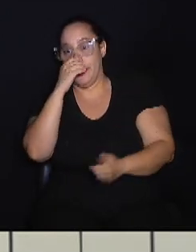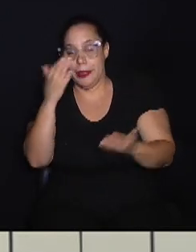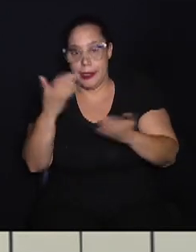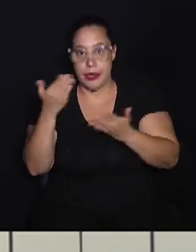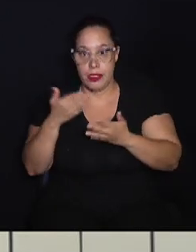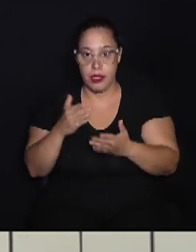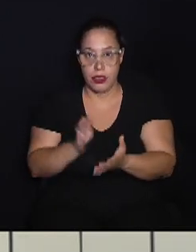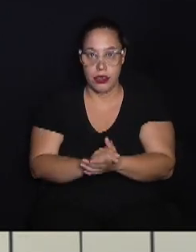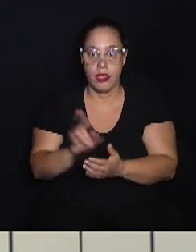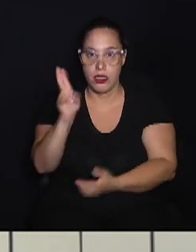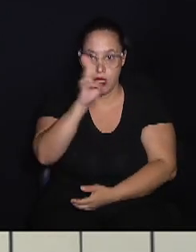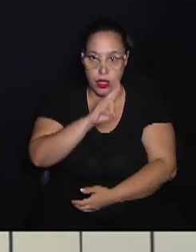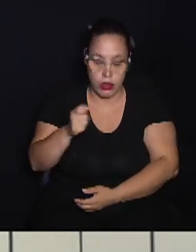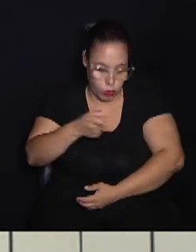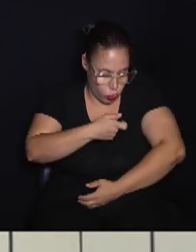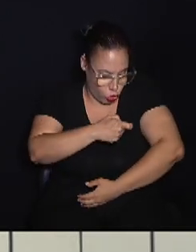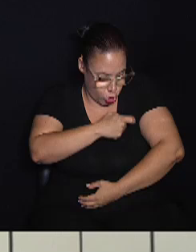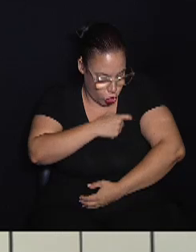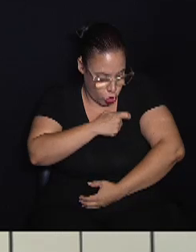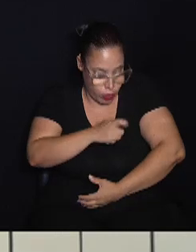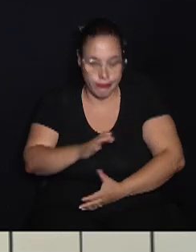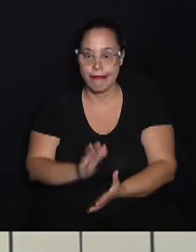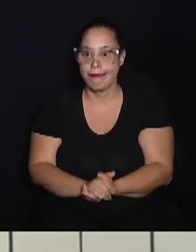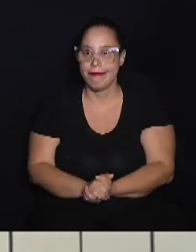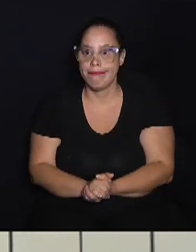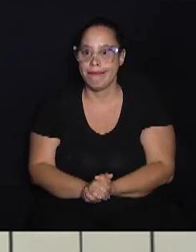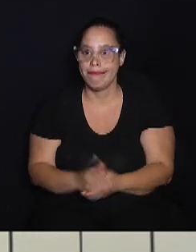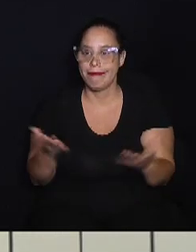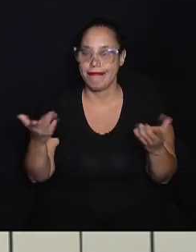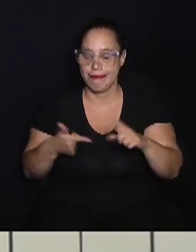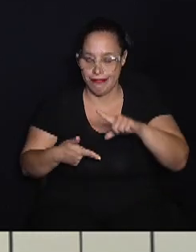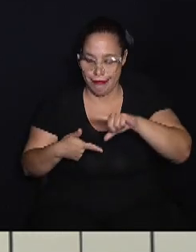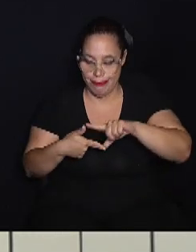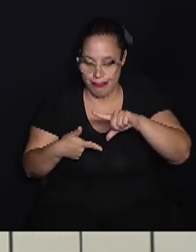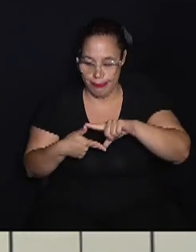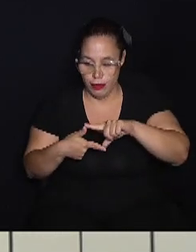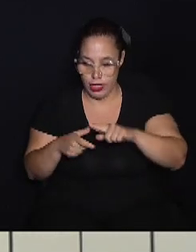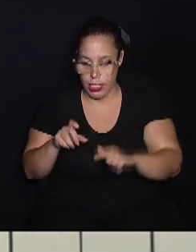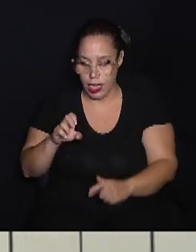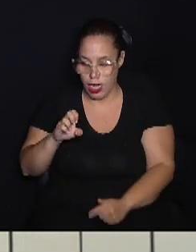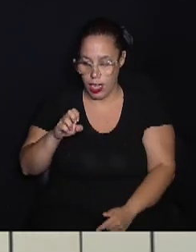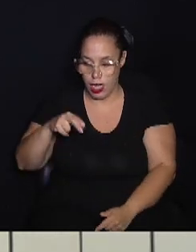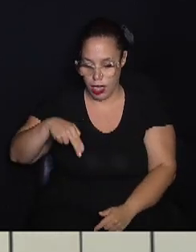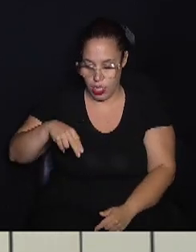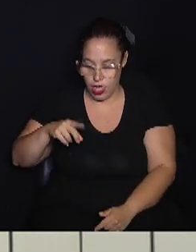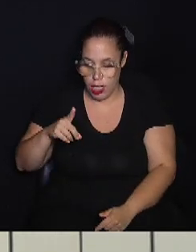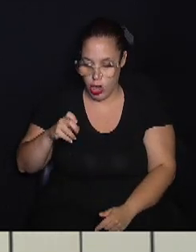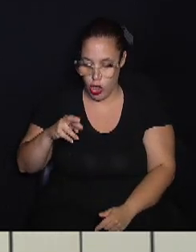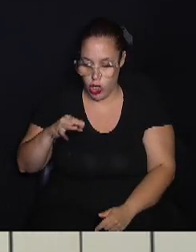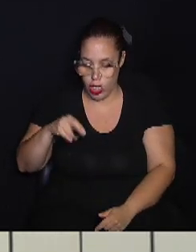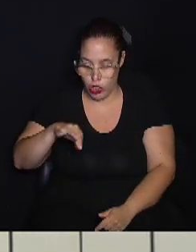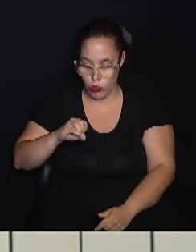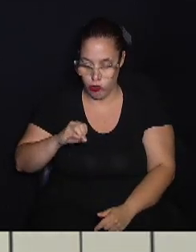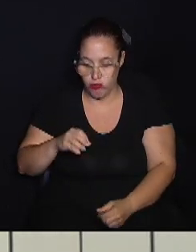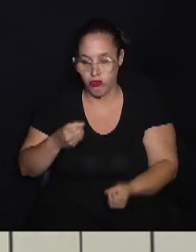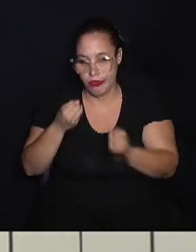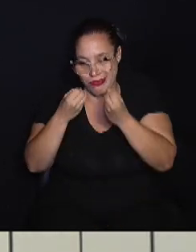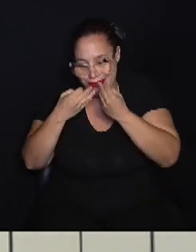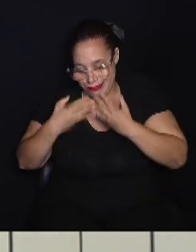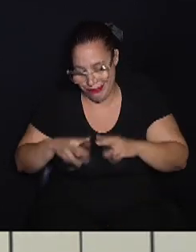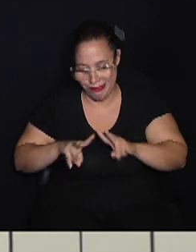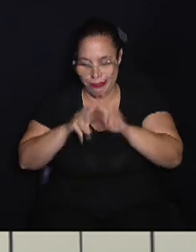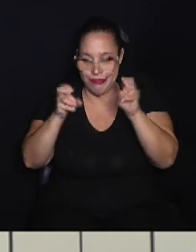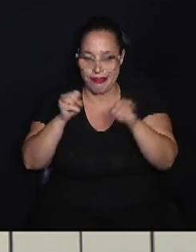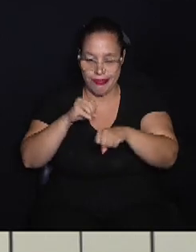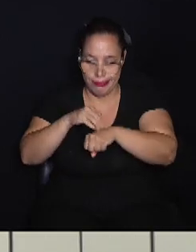criança utilizar o desodorante no quadro de hoje um endocrinologista explica tudo sobre este assunto e ainda